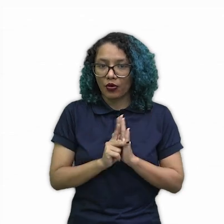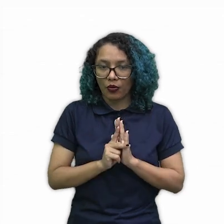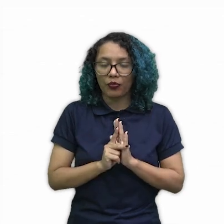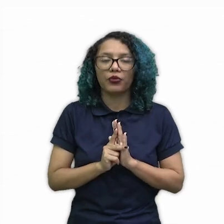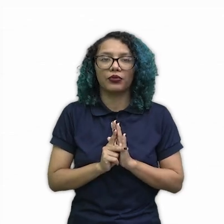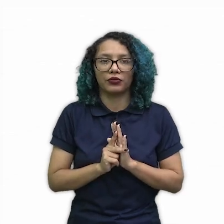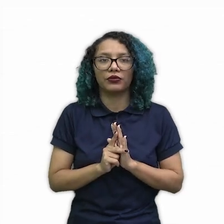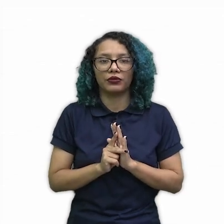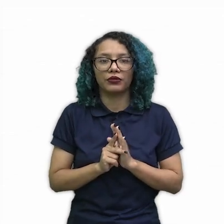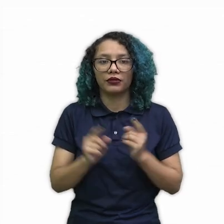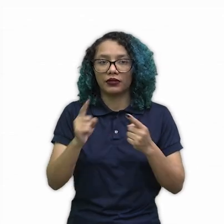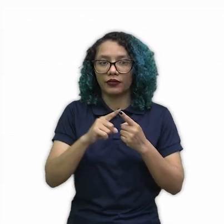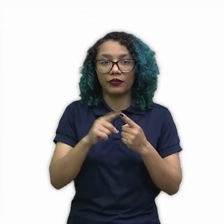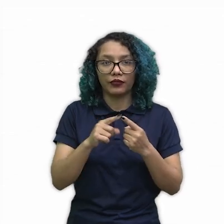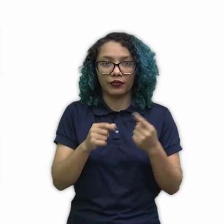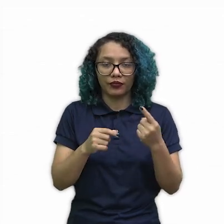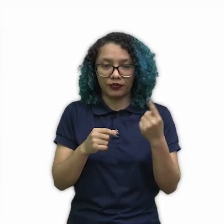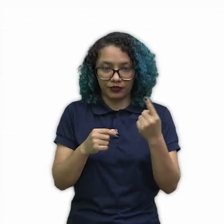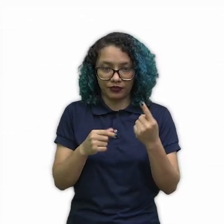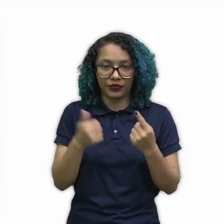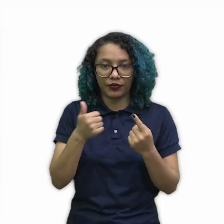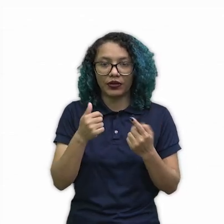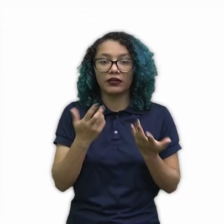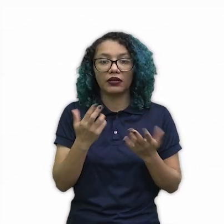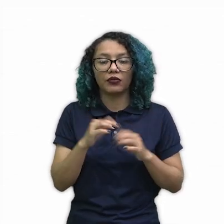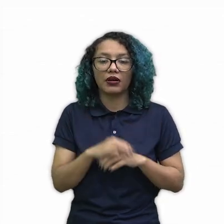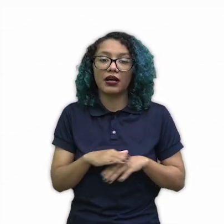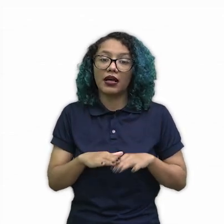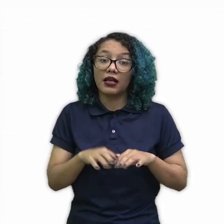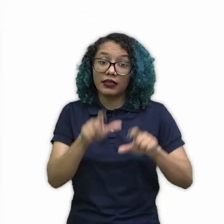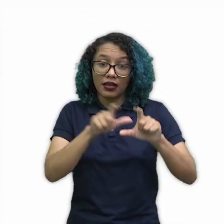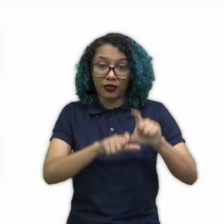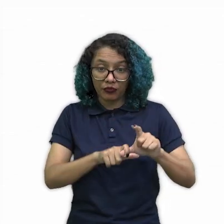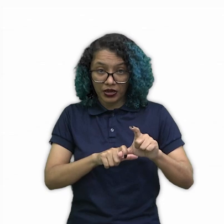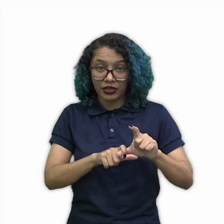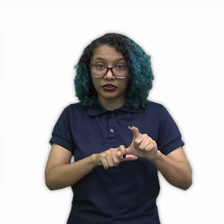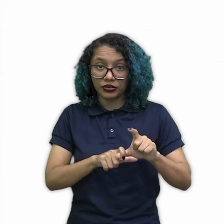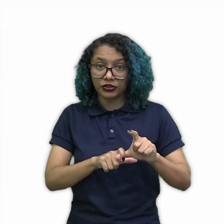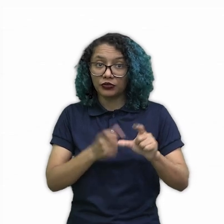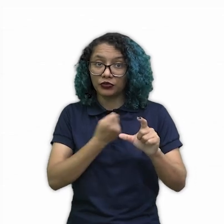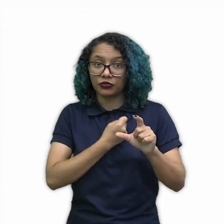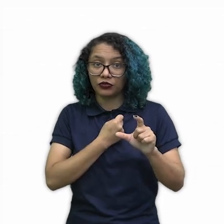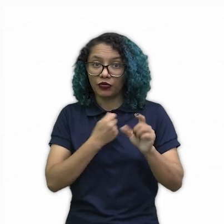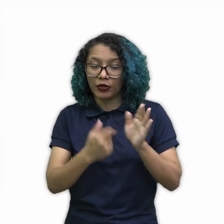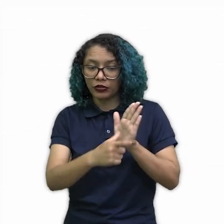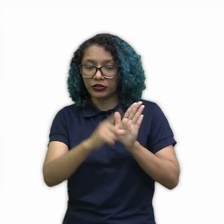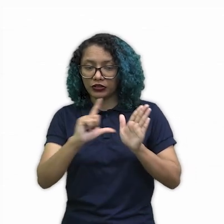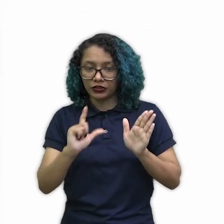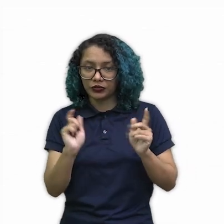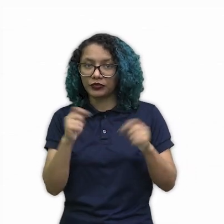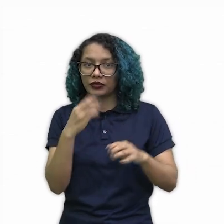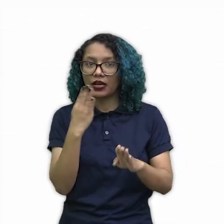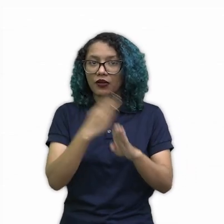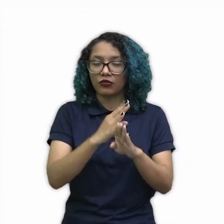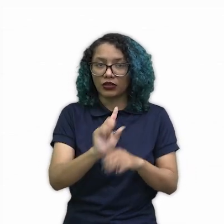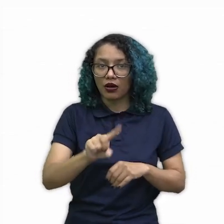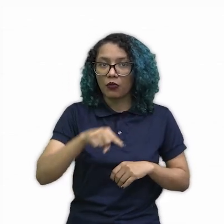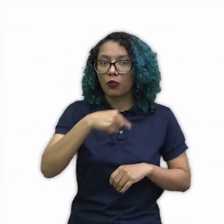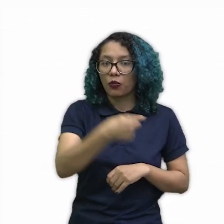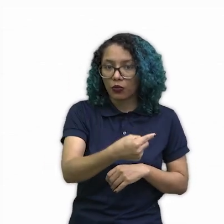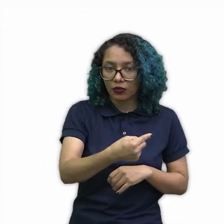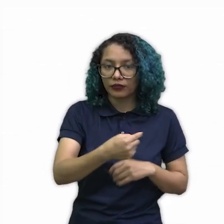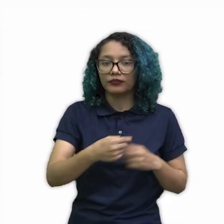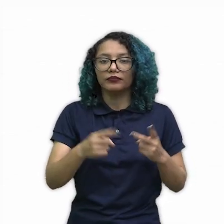elas dependem de termos anteriores, tá? Então, depende do termo de trás para eu poder encontrar o próximo. são definidas por